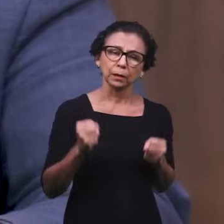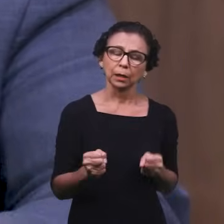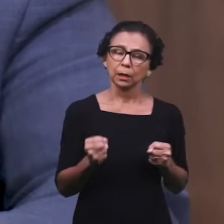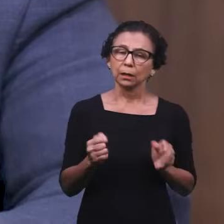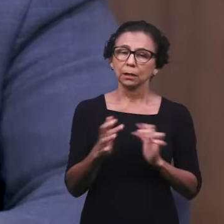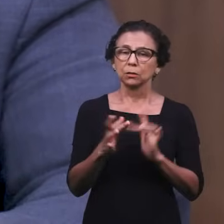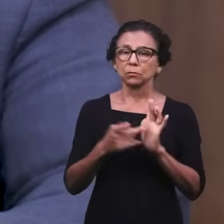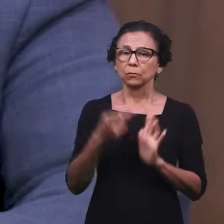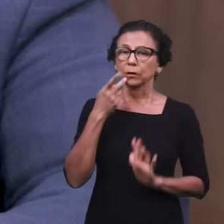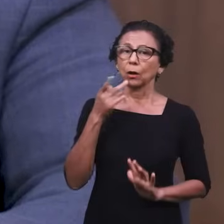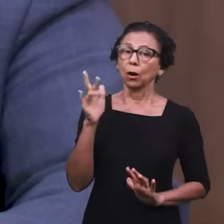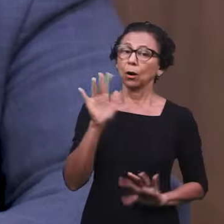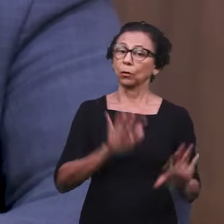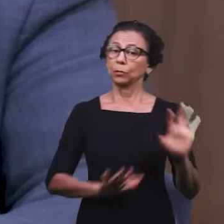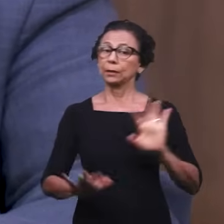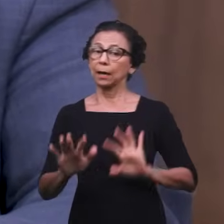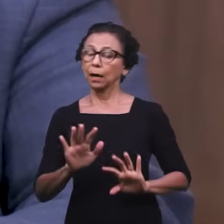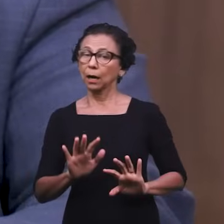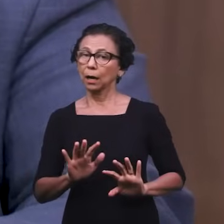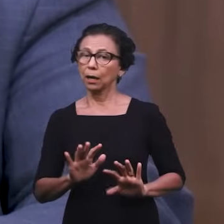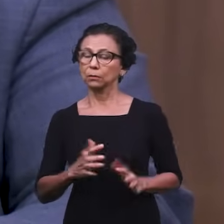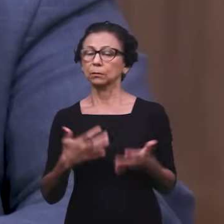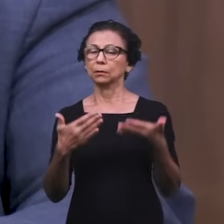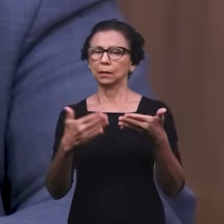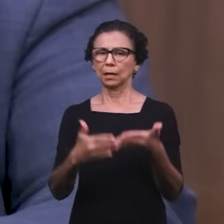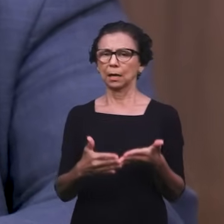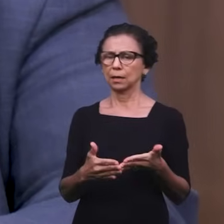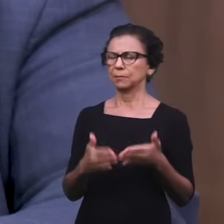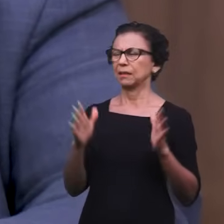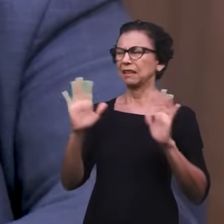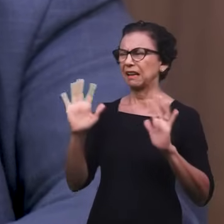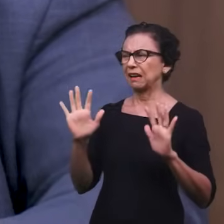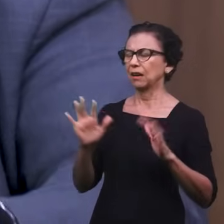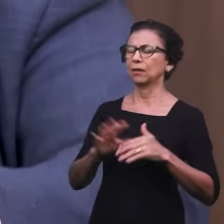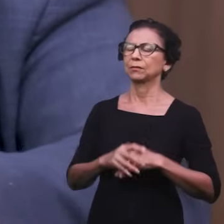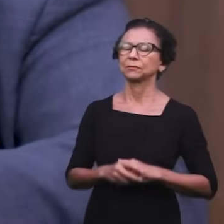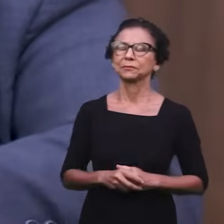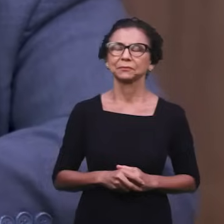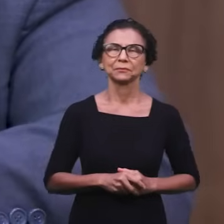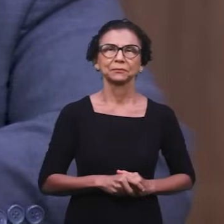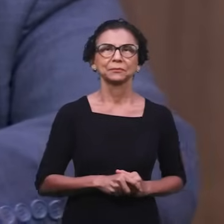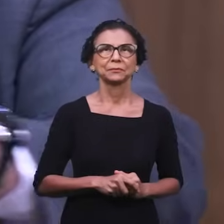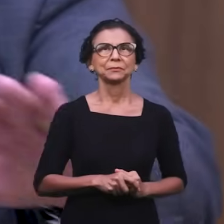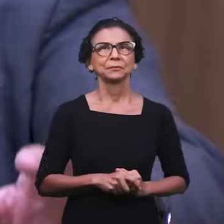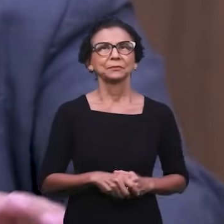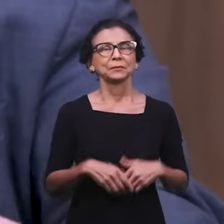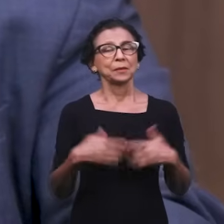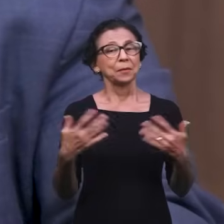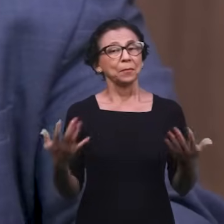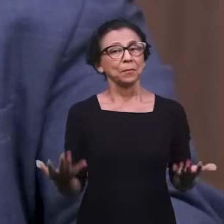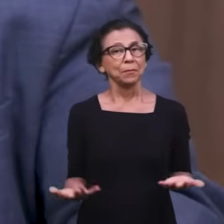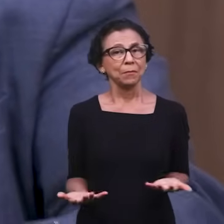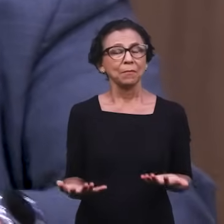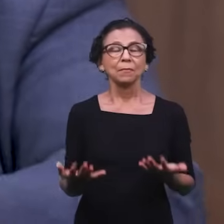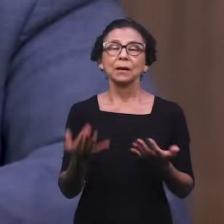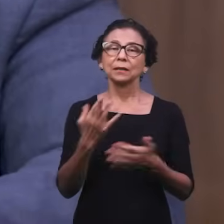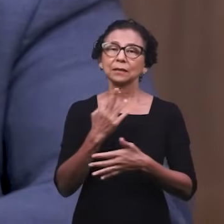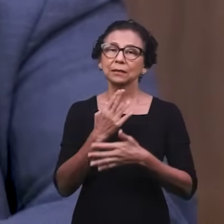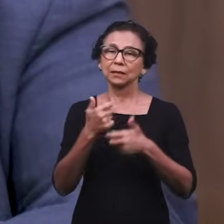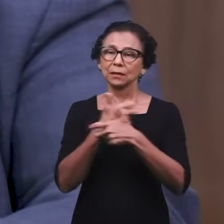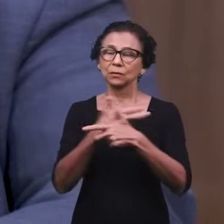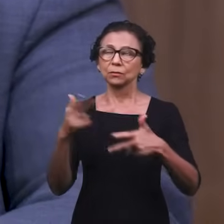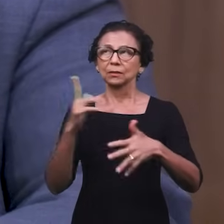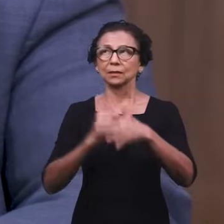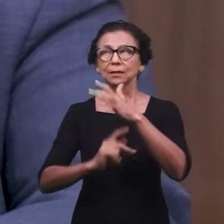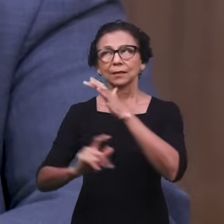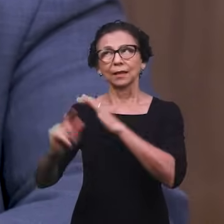Amém. Senhor de Glória todas a as Jesus. coisas. É. E ali entra aquilo que é eterno, né? E o Senhor fala com a sua palavra assim, acalma-te vento, acalma-te mar, e tudo